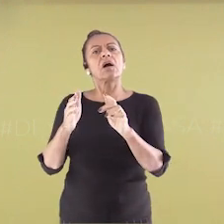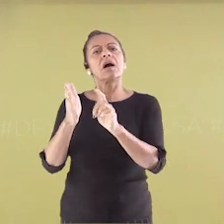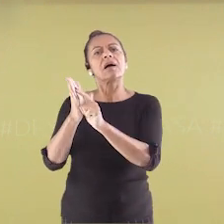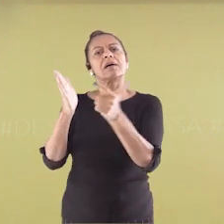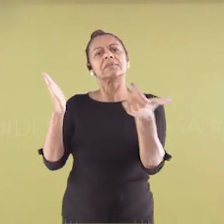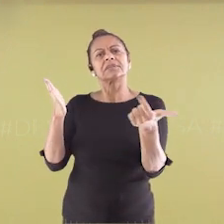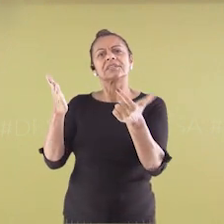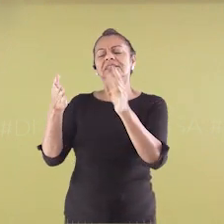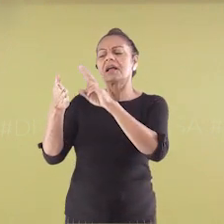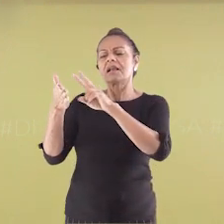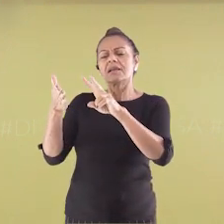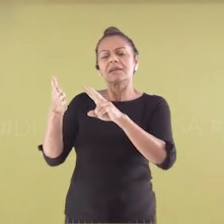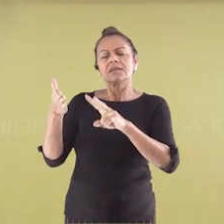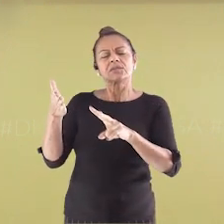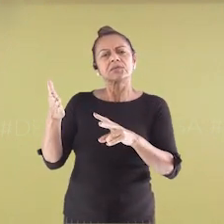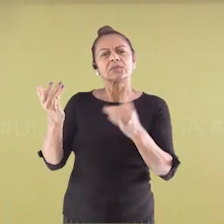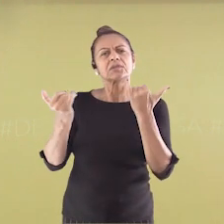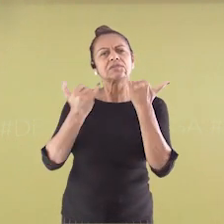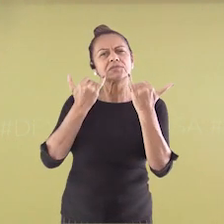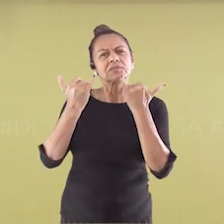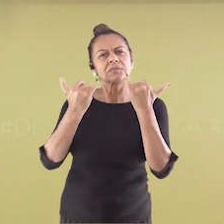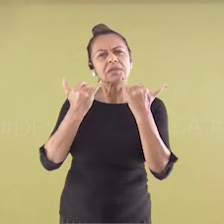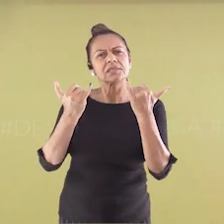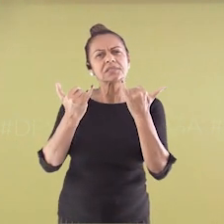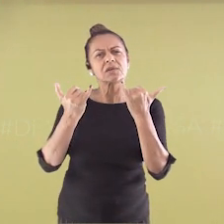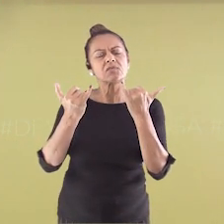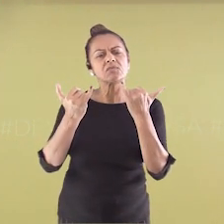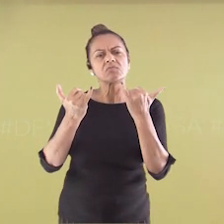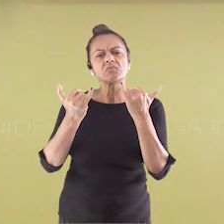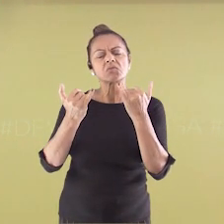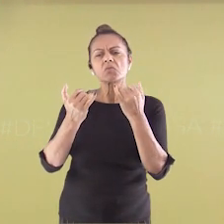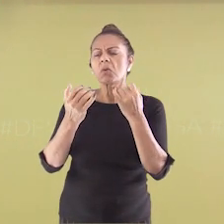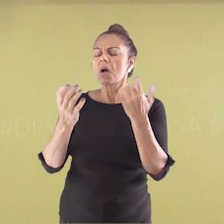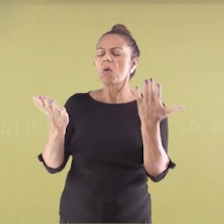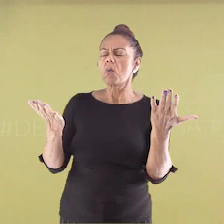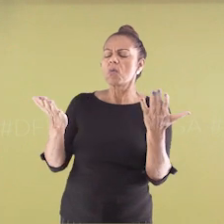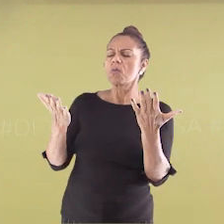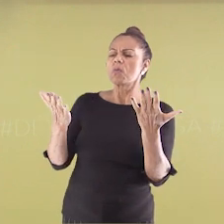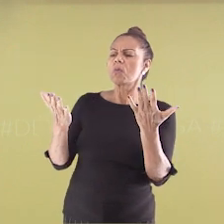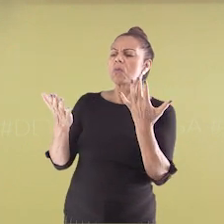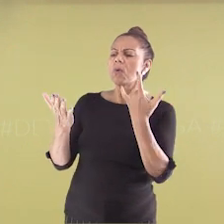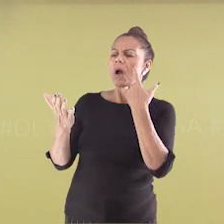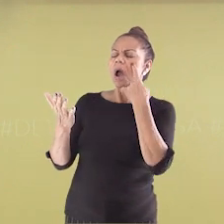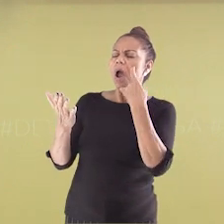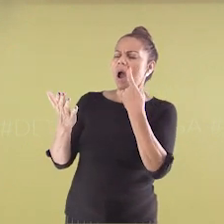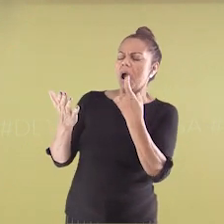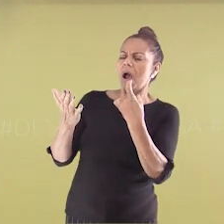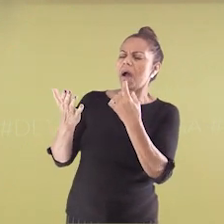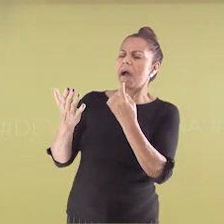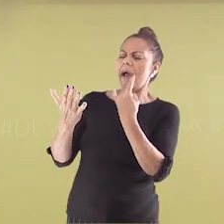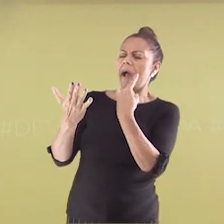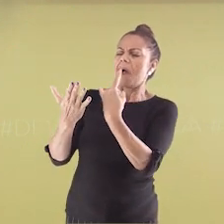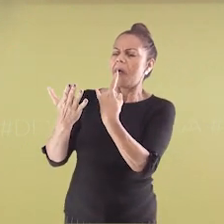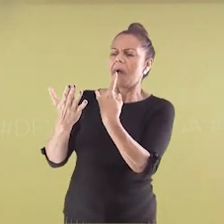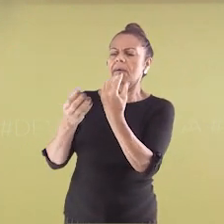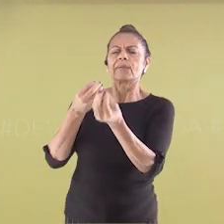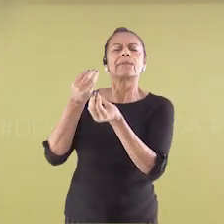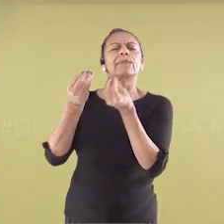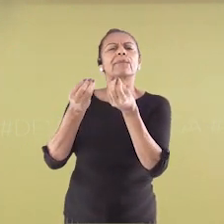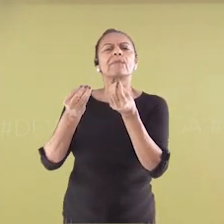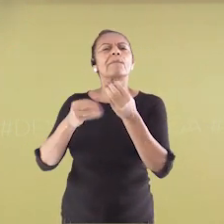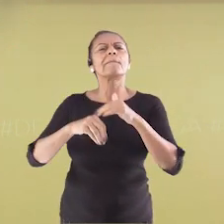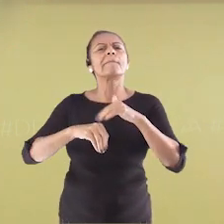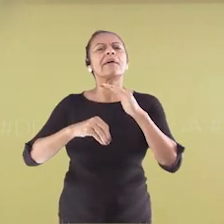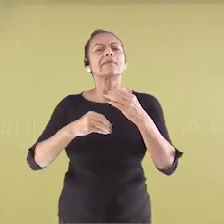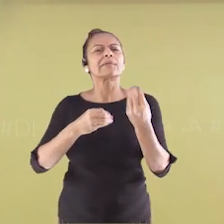Agora, eu quero que vocês me respondam. Com a leitura dessa manchete aqui, e da chamada também, vocês conseguem saber o que